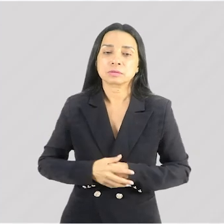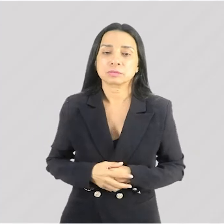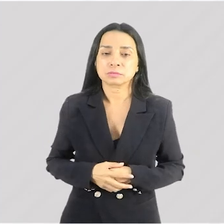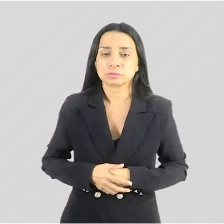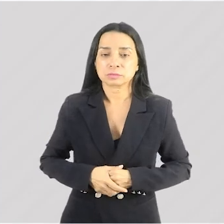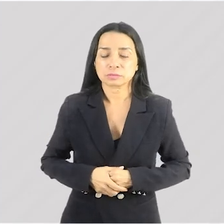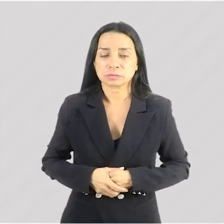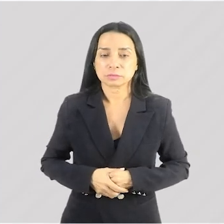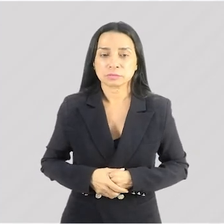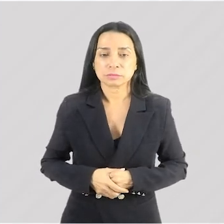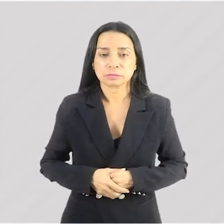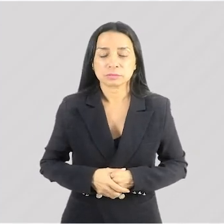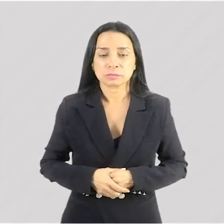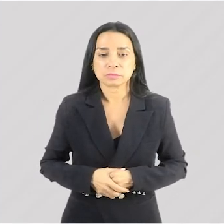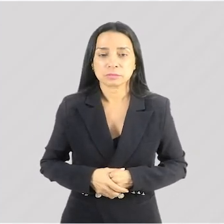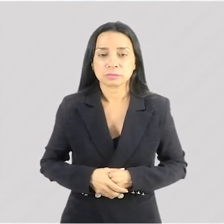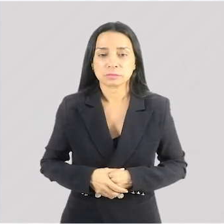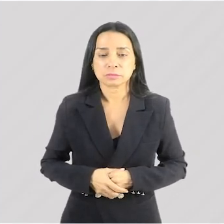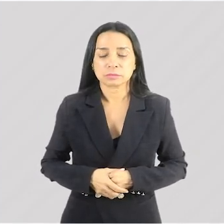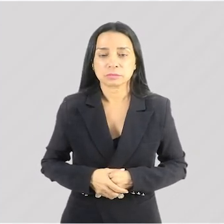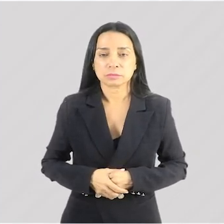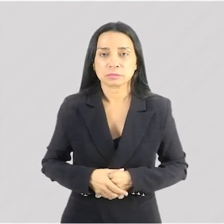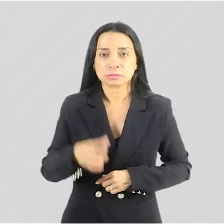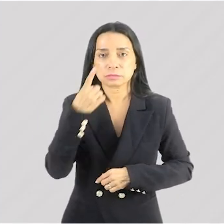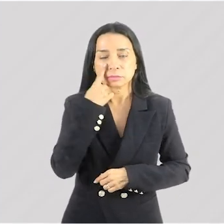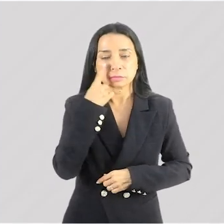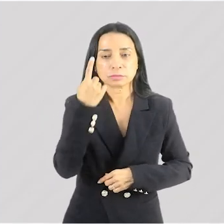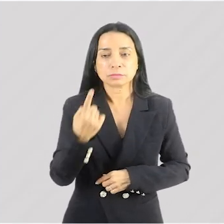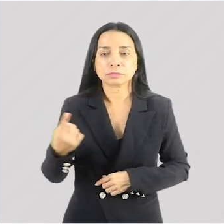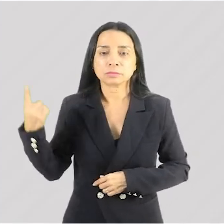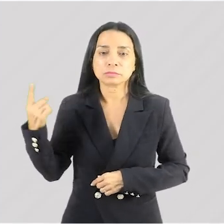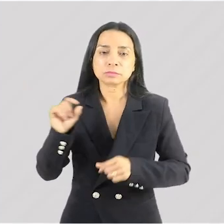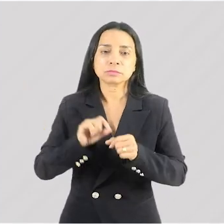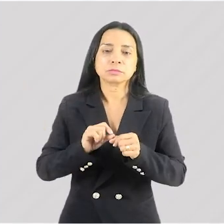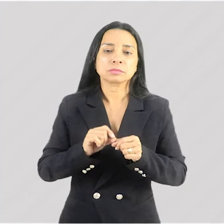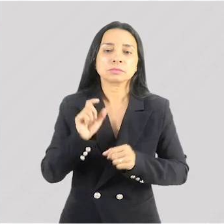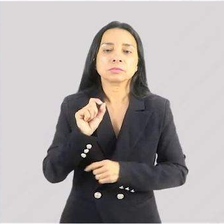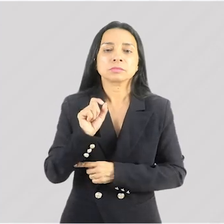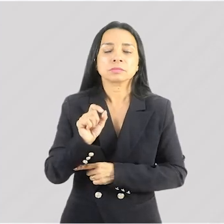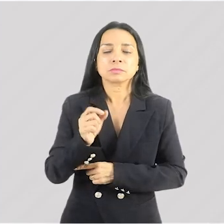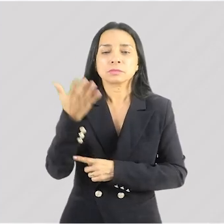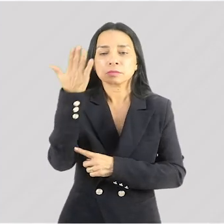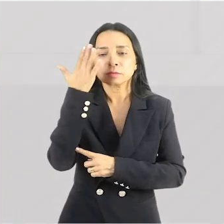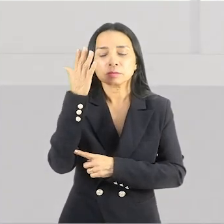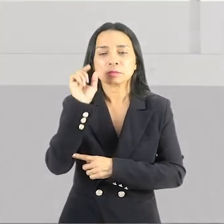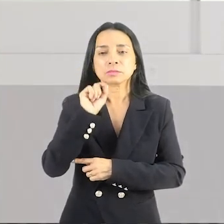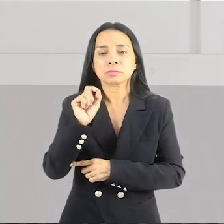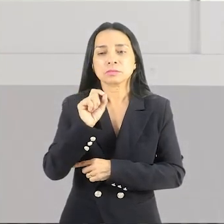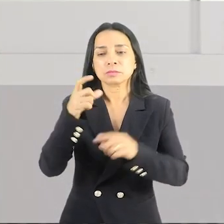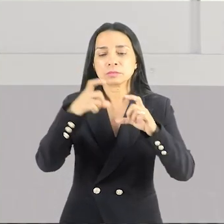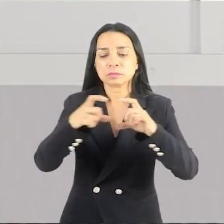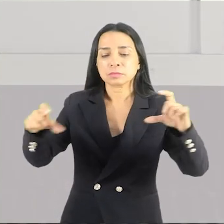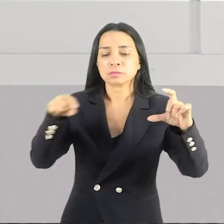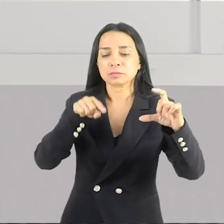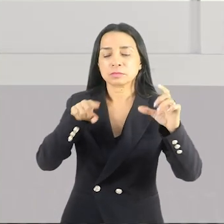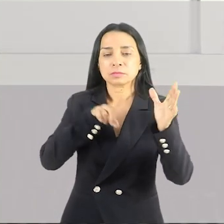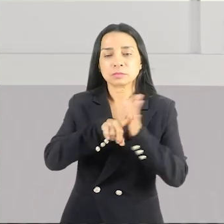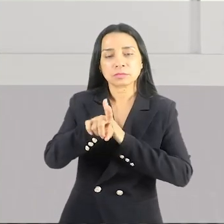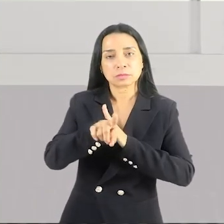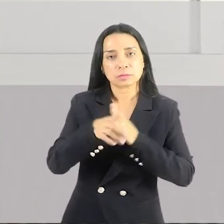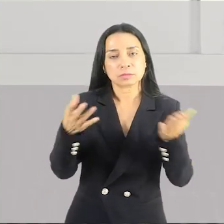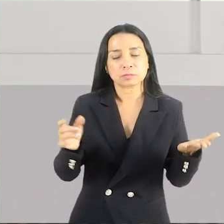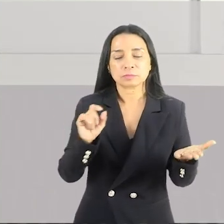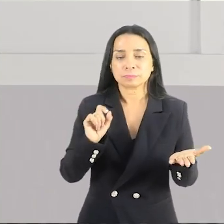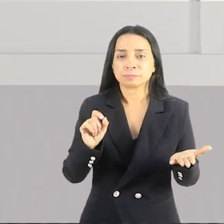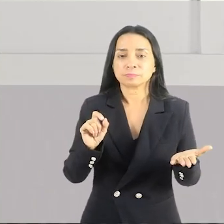da empresa é. Tá? Então vamos lá, o que foi feito aí? Vamos entender aqui o enunciado da questão. Uma